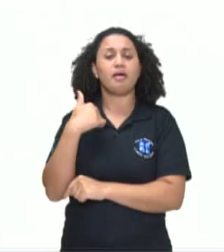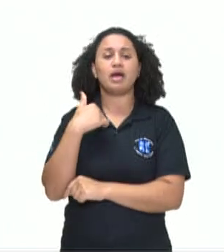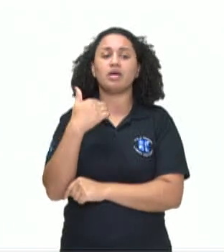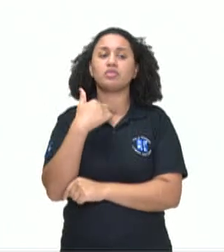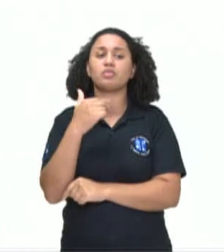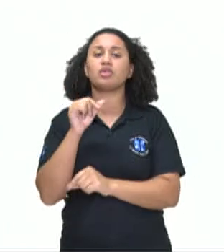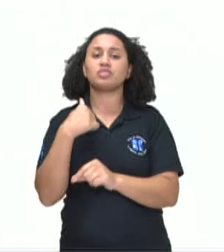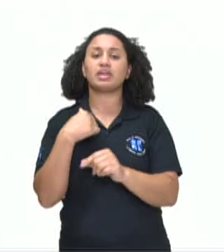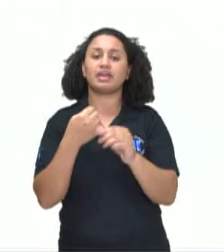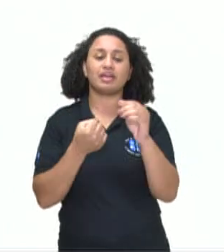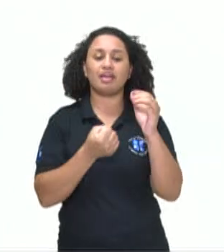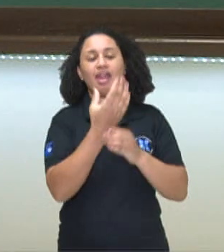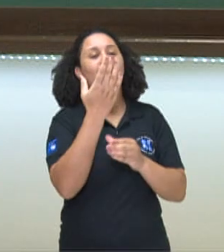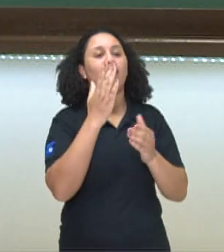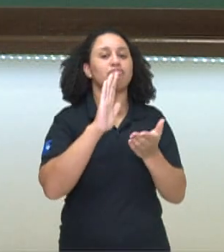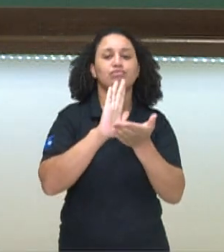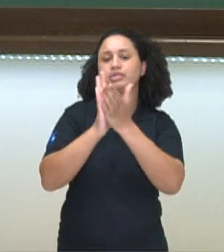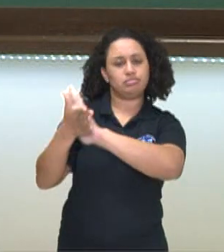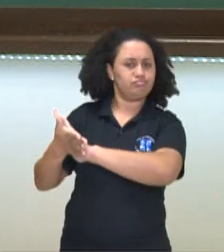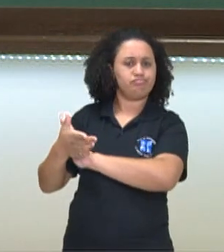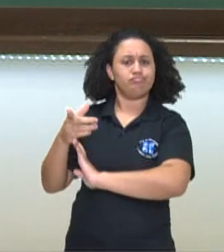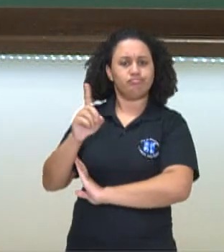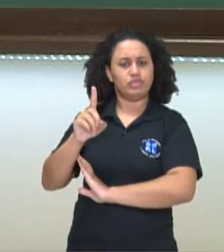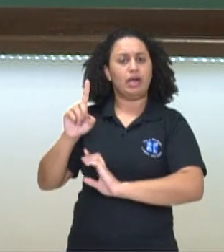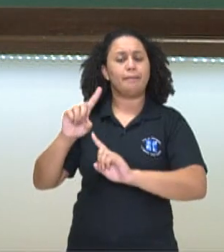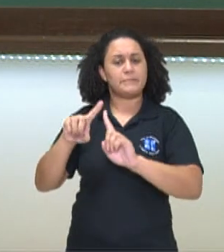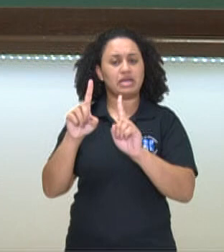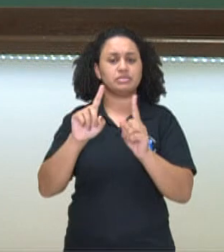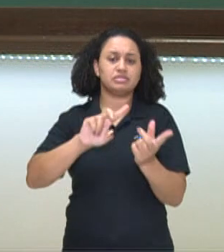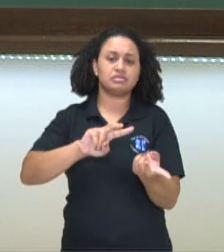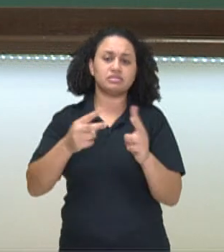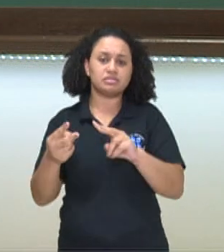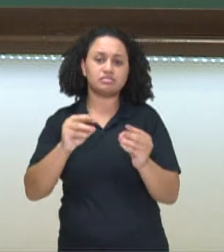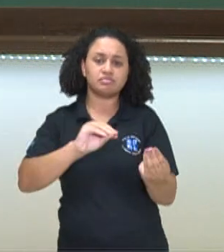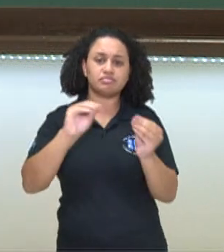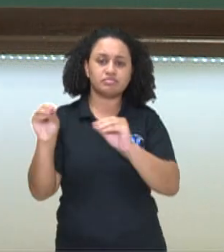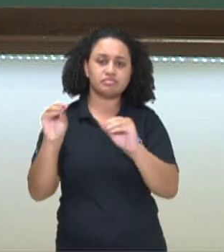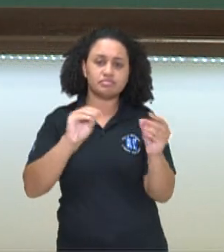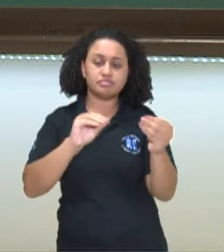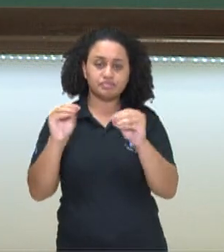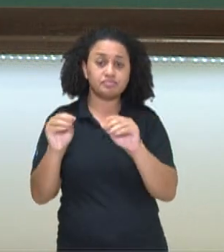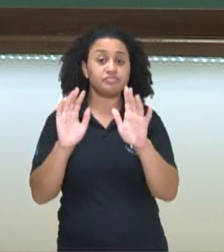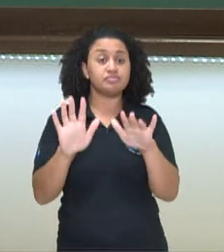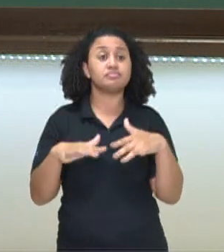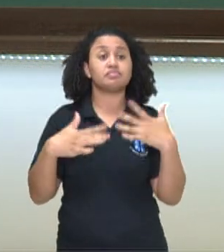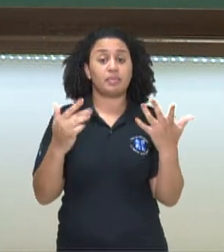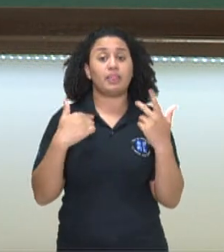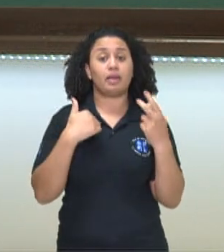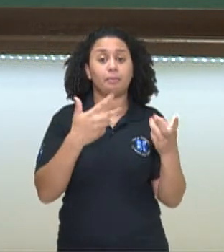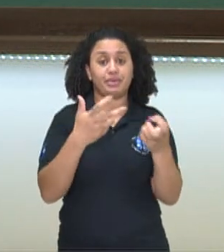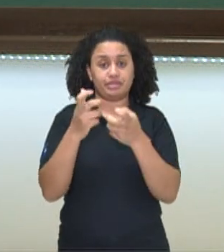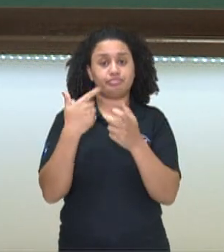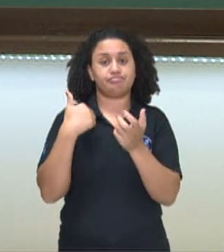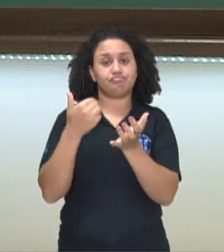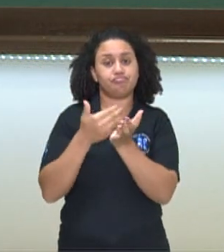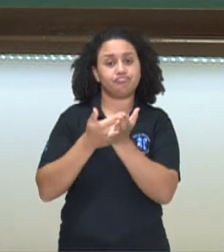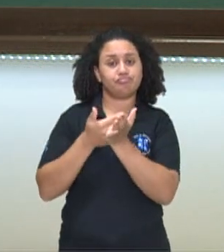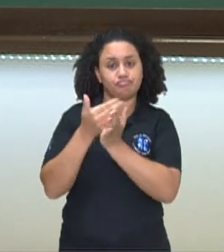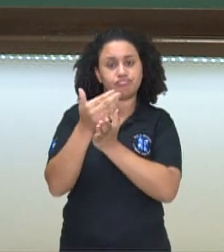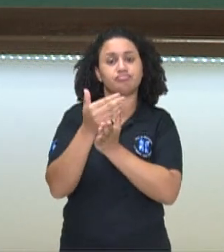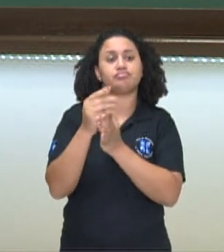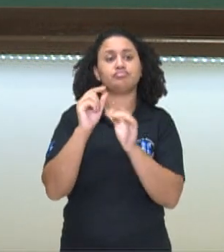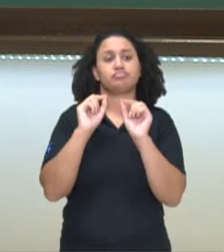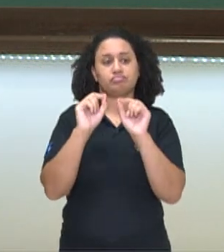você também não pode destruir. Ela só tem que ser transferida, tá? Então, olha só, se no início